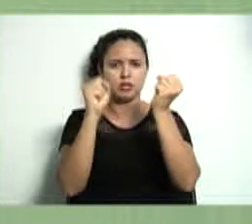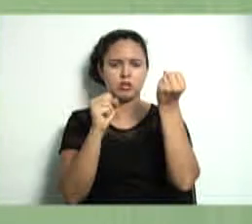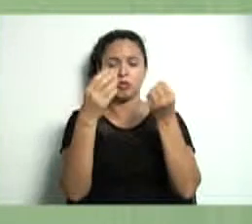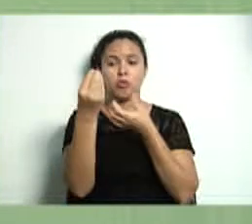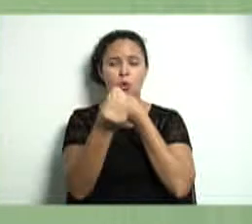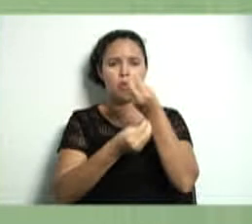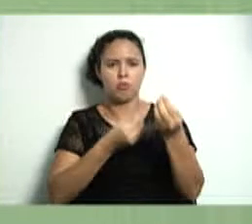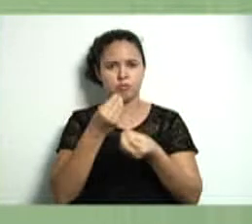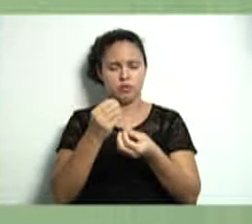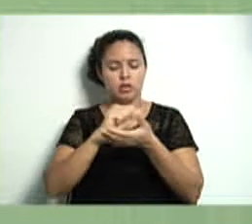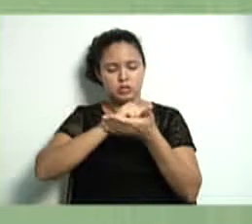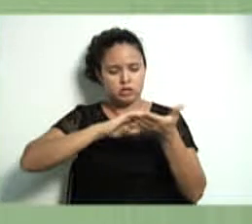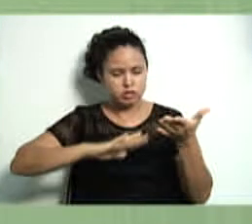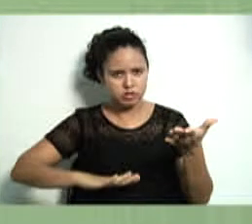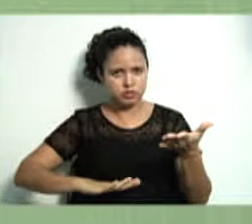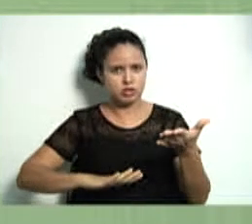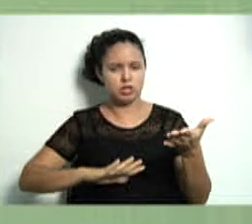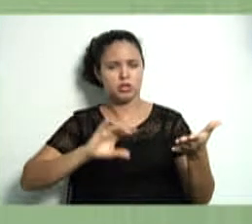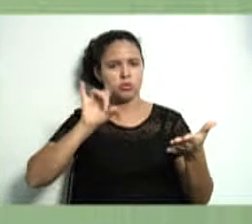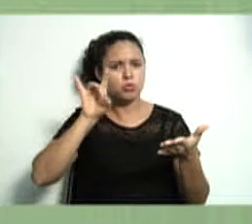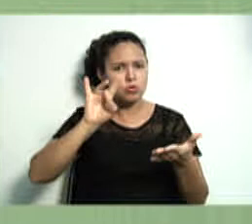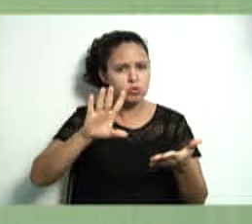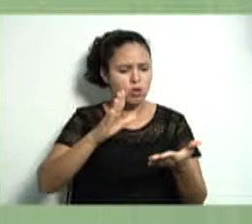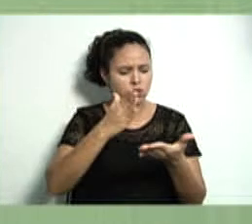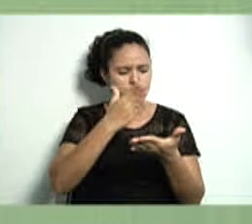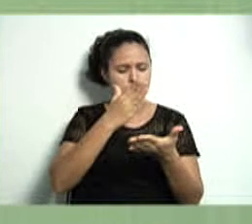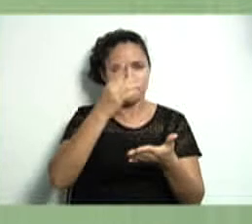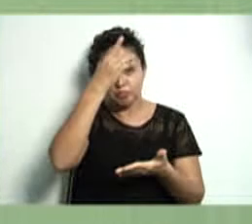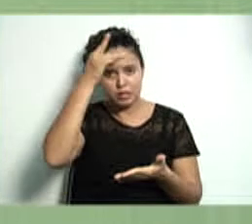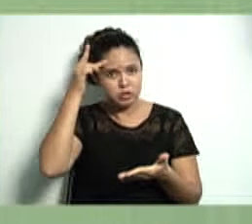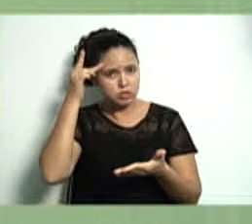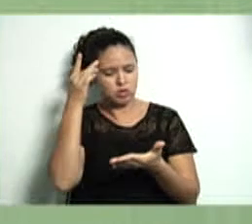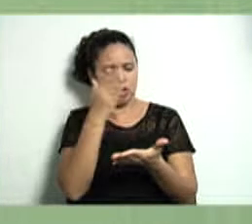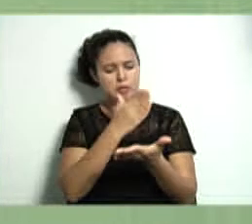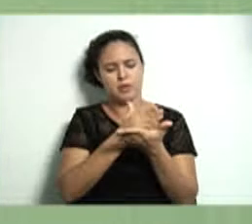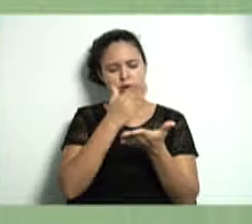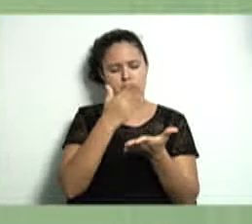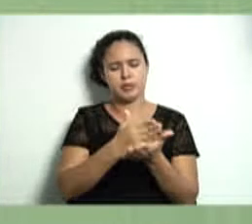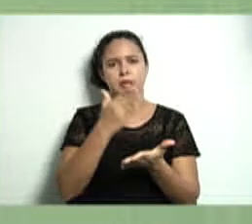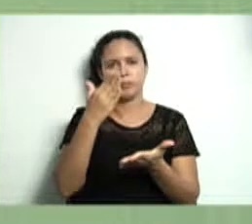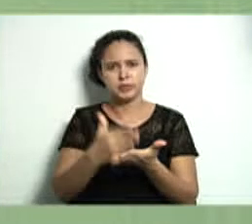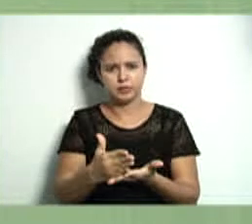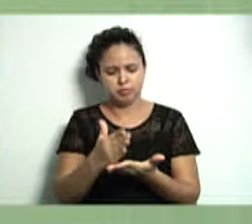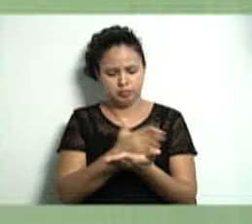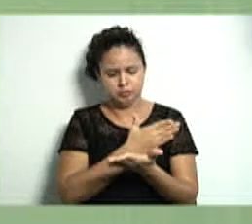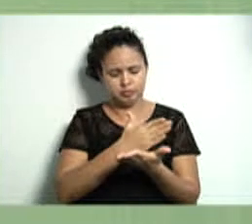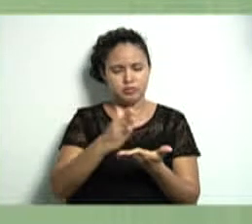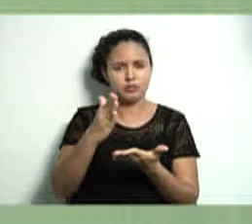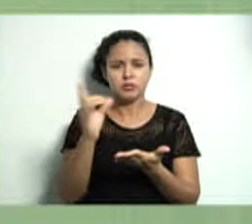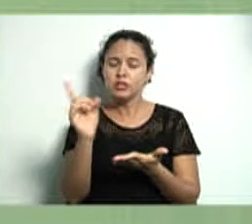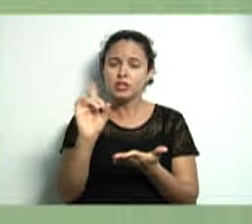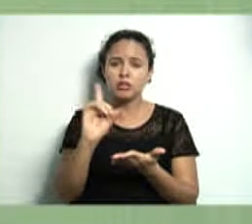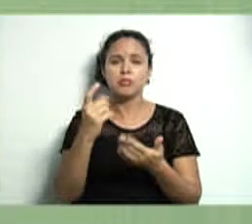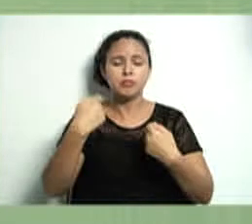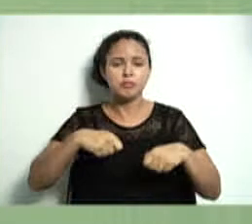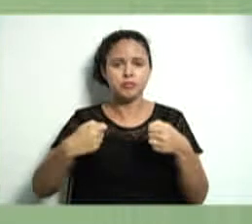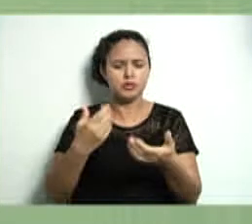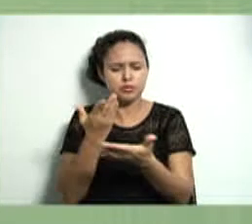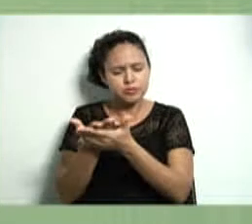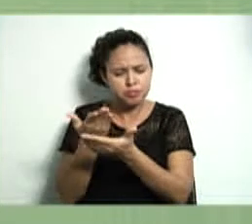não deveriam ser apenas divididas entre várias pessoas. Ele percebeu que era preciso estudar